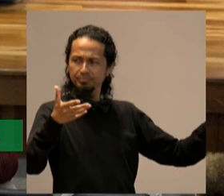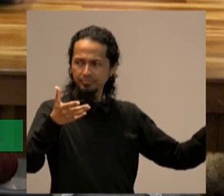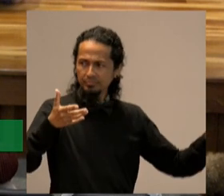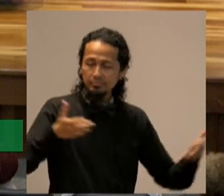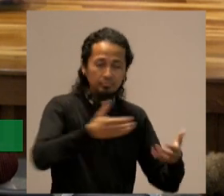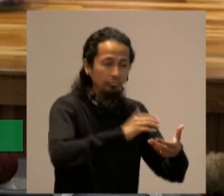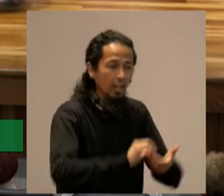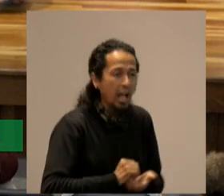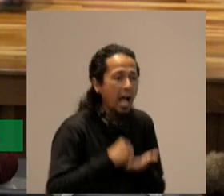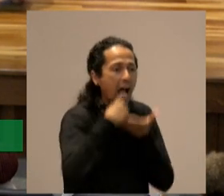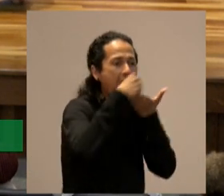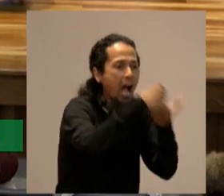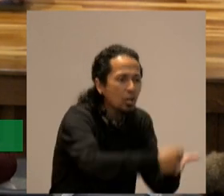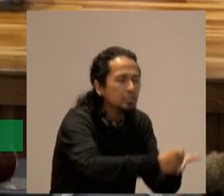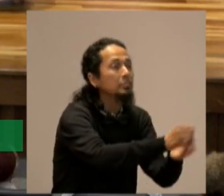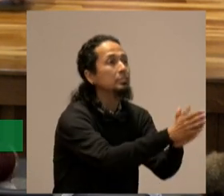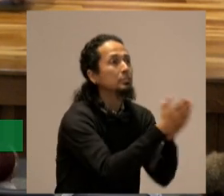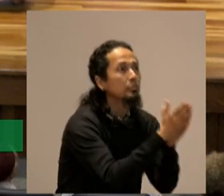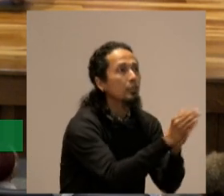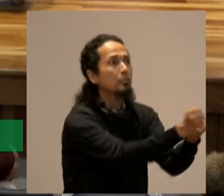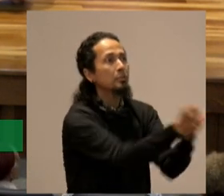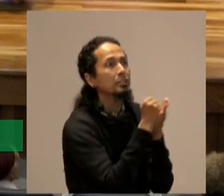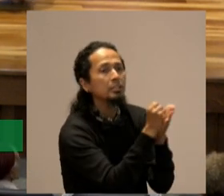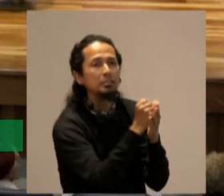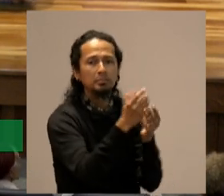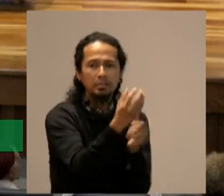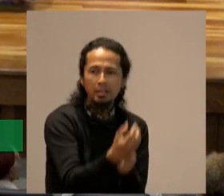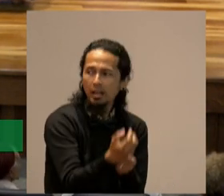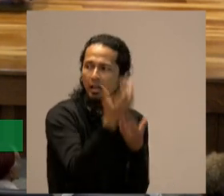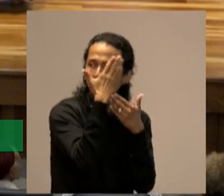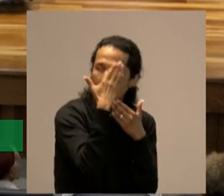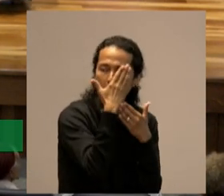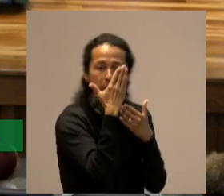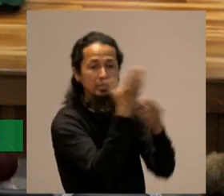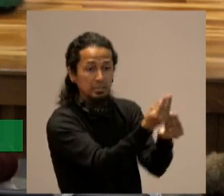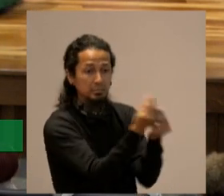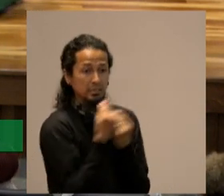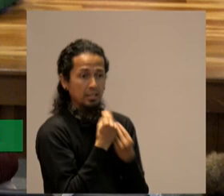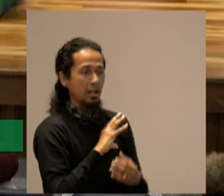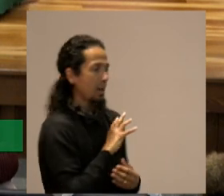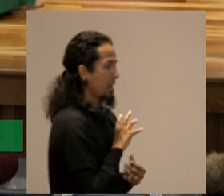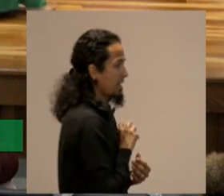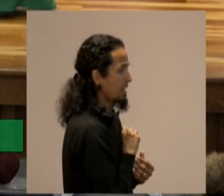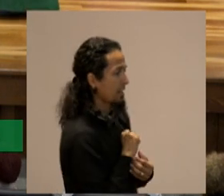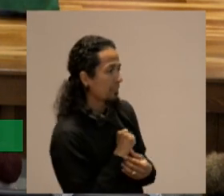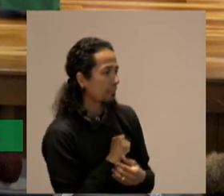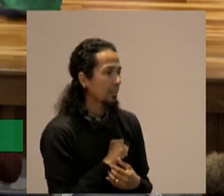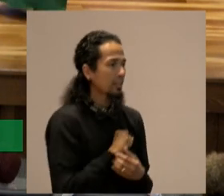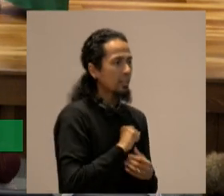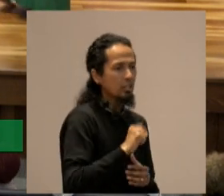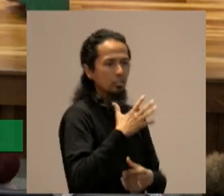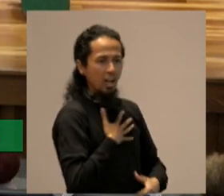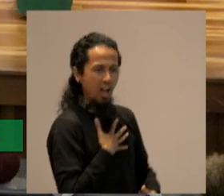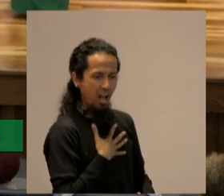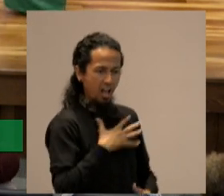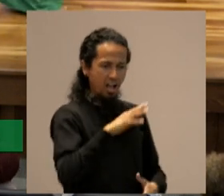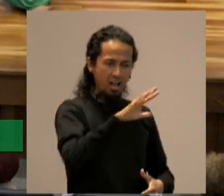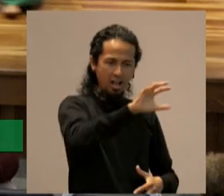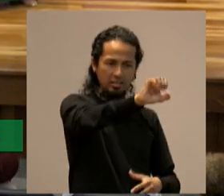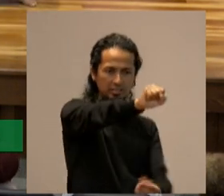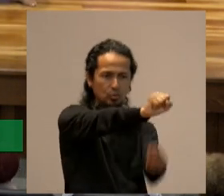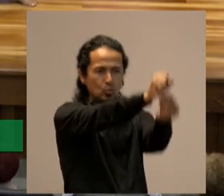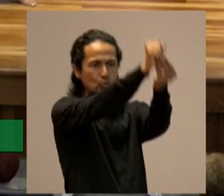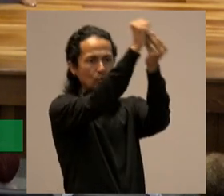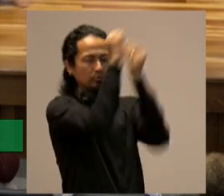Estenda a mão, meu Senhor, pois não entendo sua fé. Se me ofereces com amor e alimento de axé, chamas santo